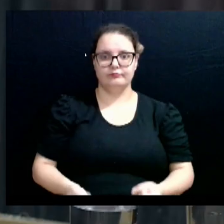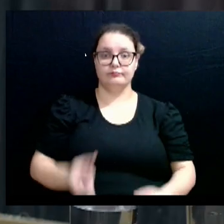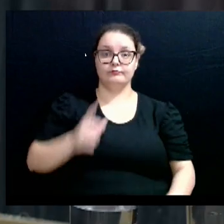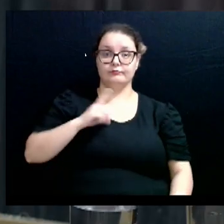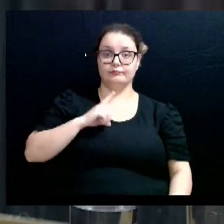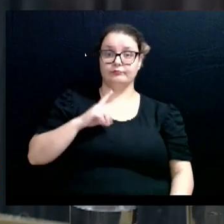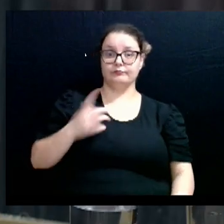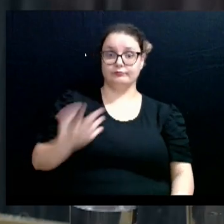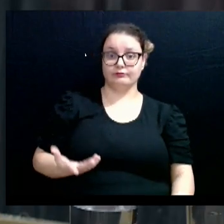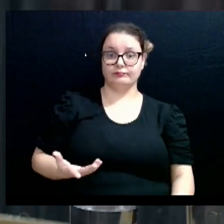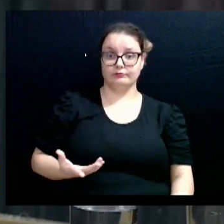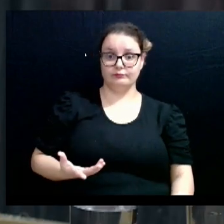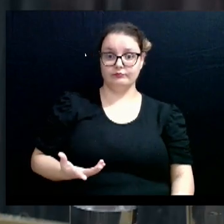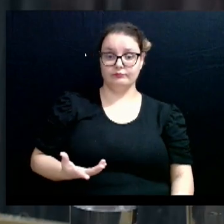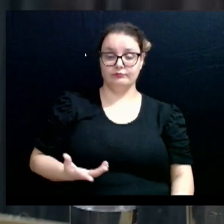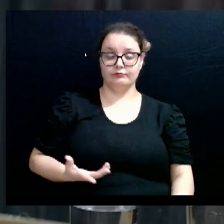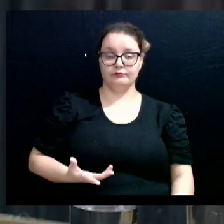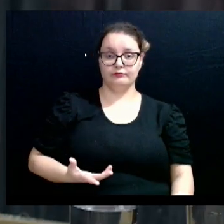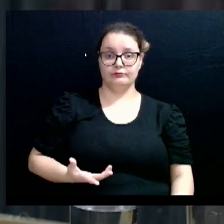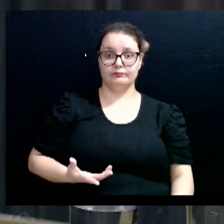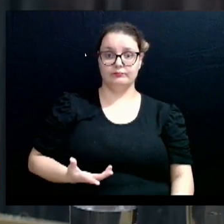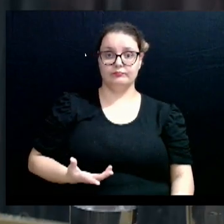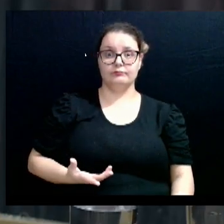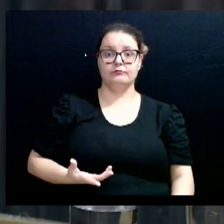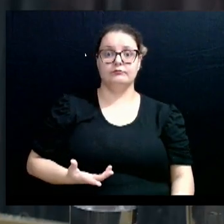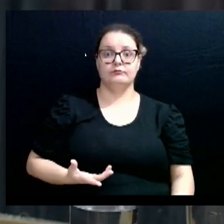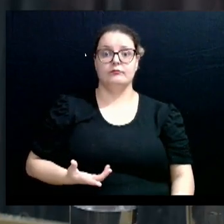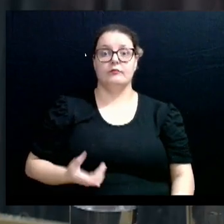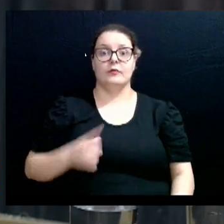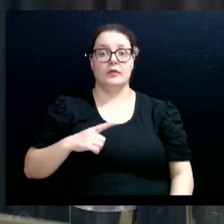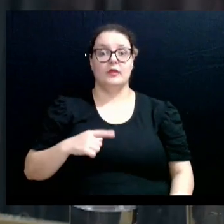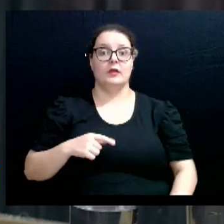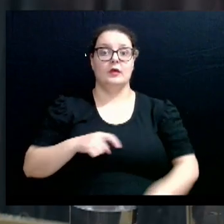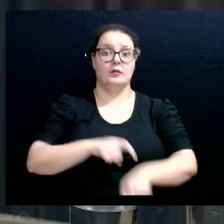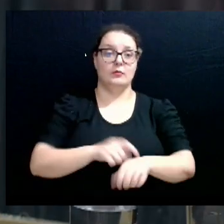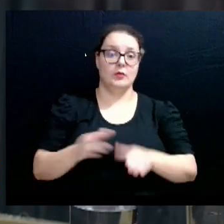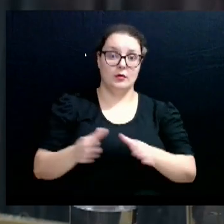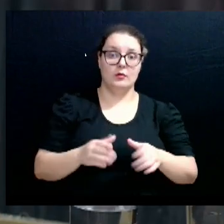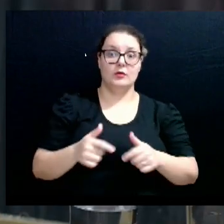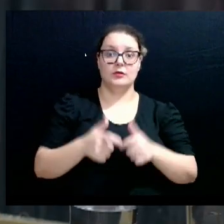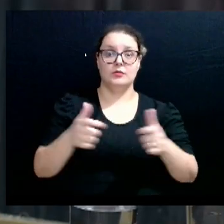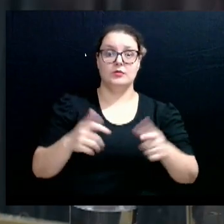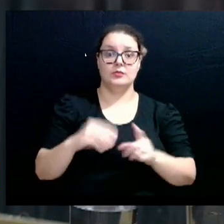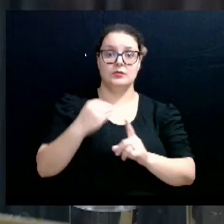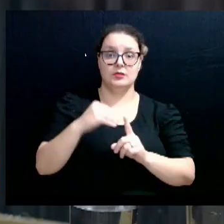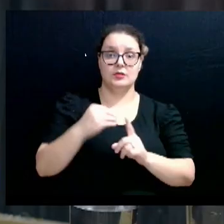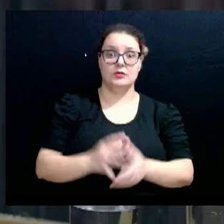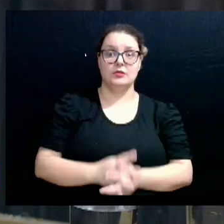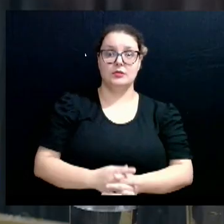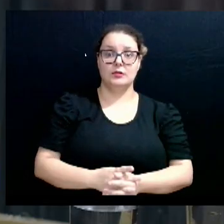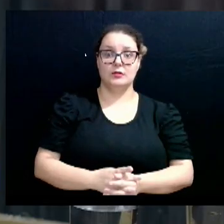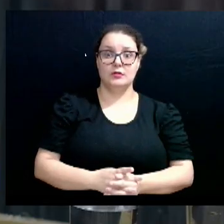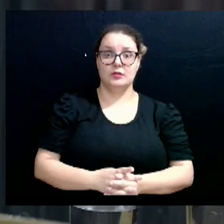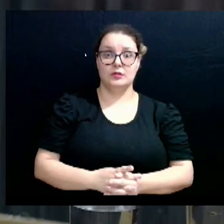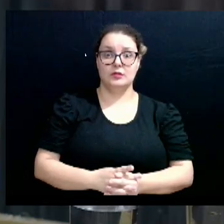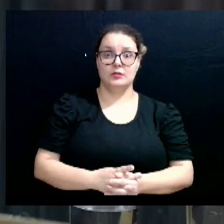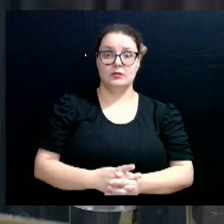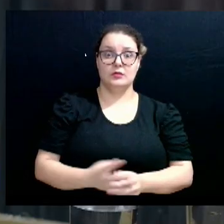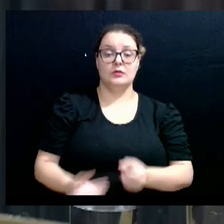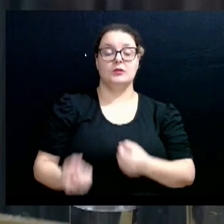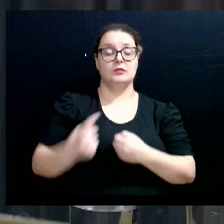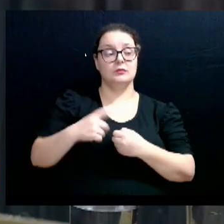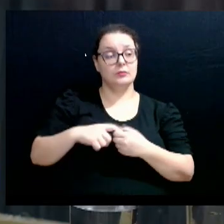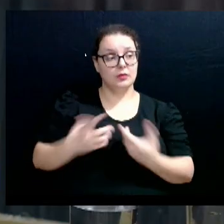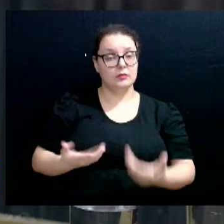seu a sua volta, tem momentos de maior Aham. vulnerabilidade em que ele volta e essa mãe vive